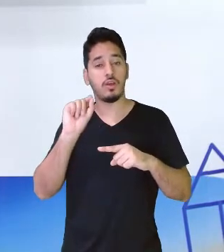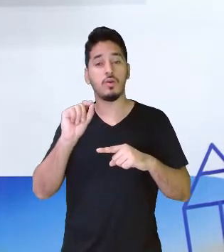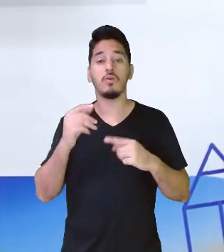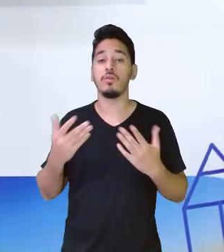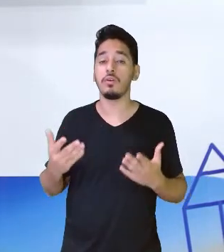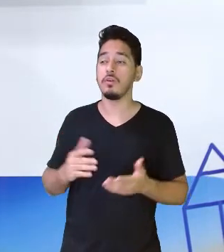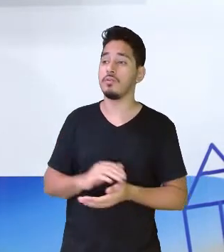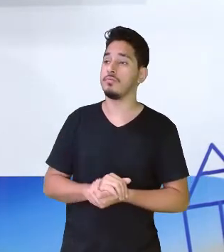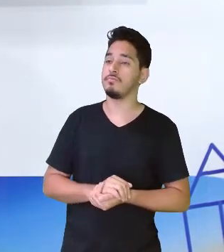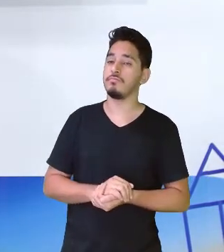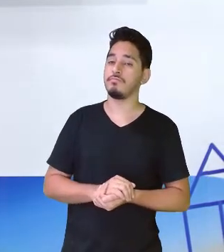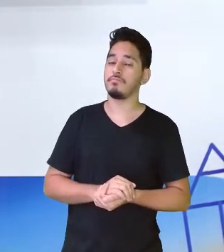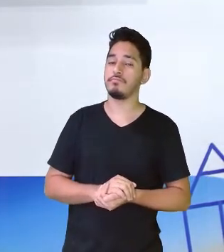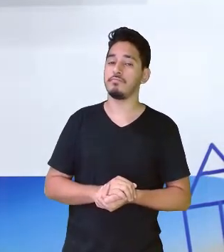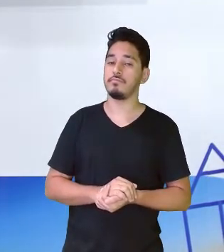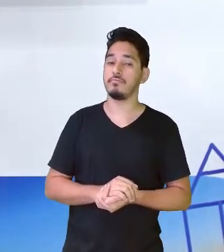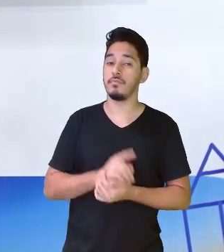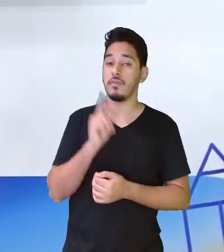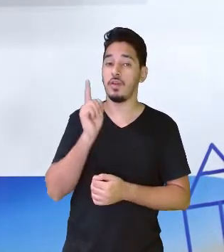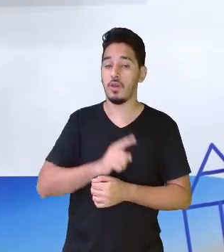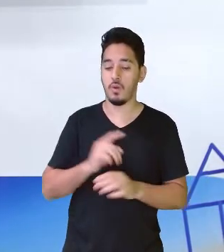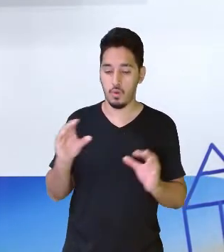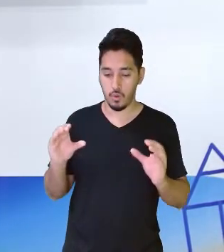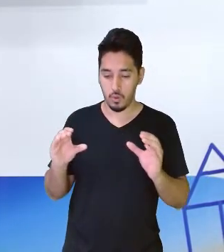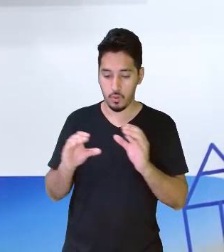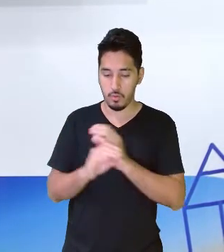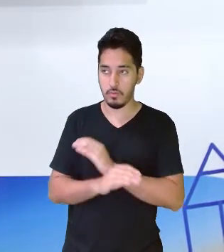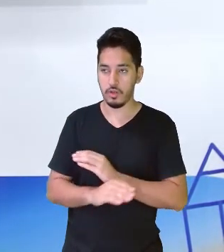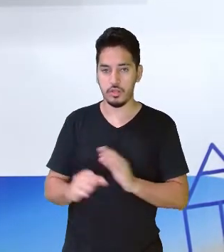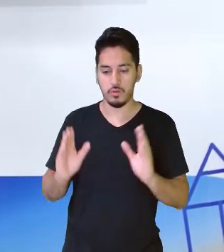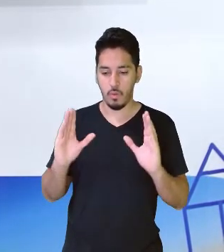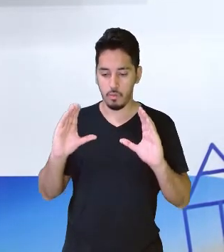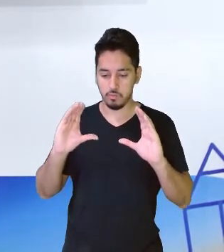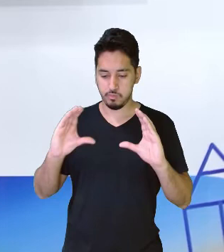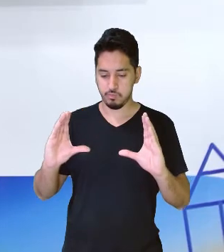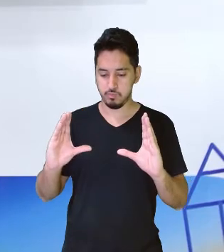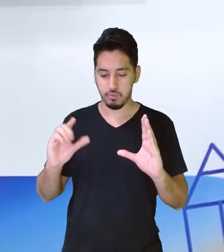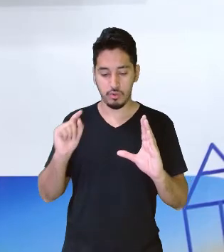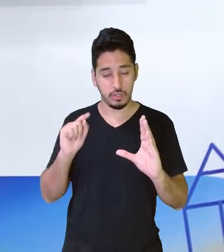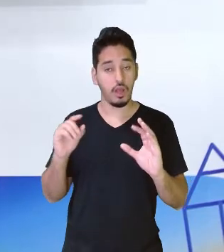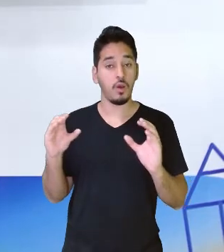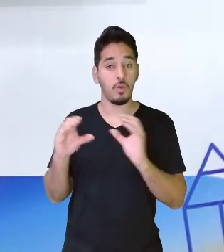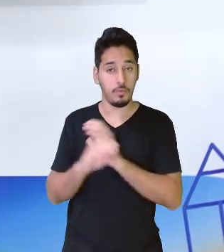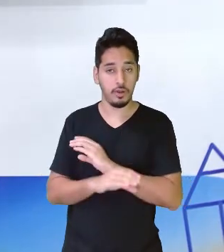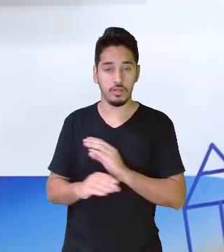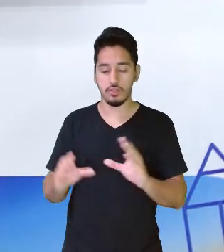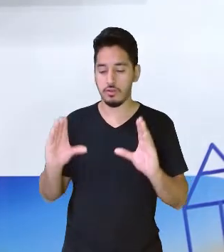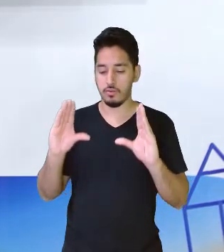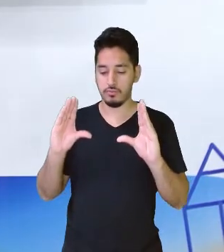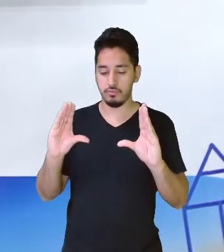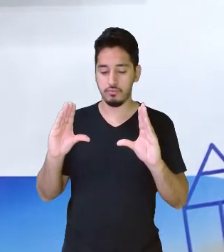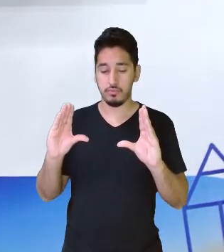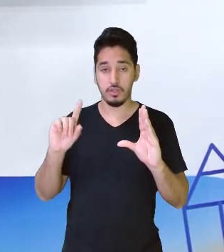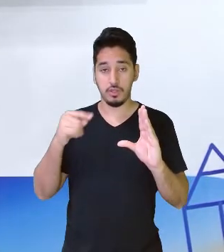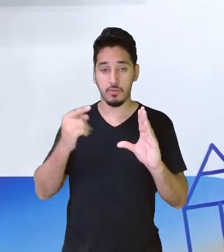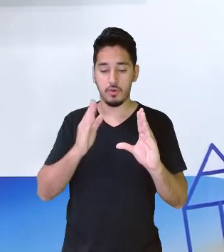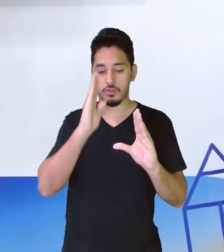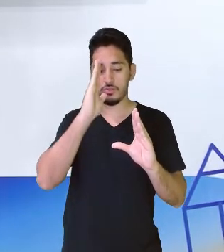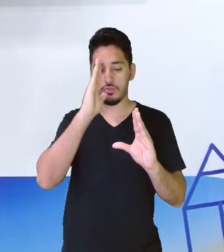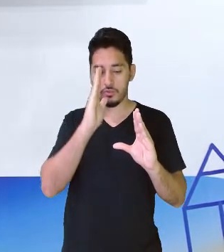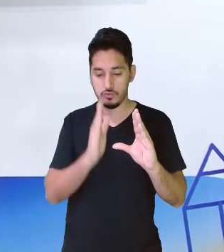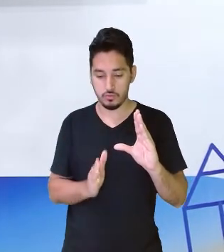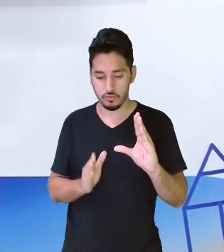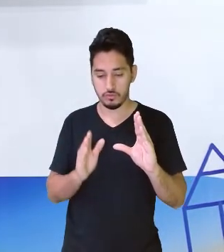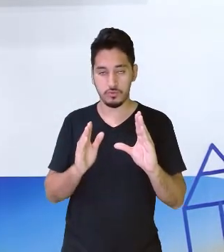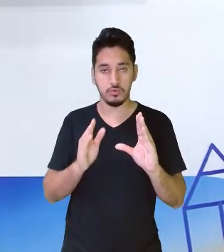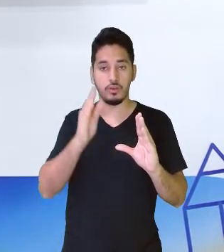do que a parte de um inteiro, olha aqui a minha barra está completinha e foi